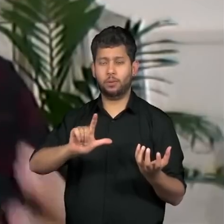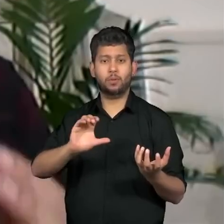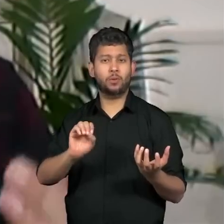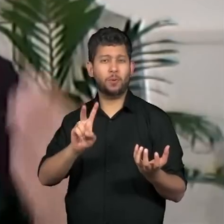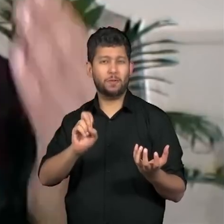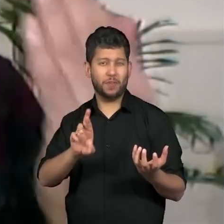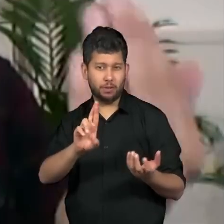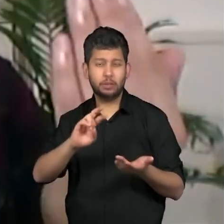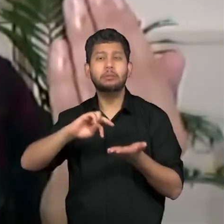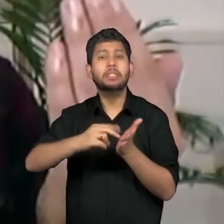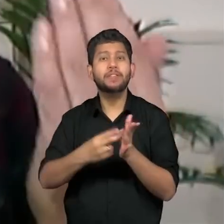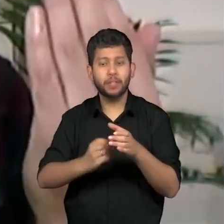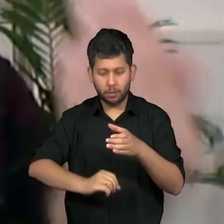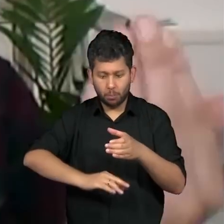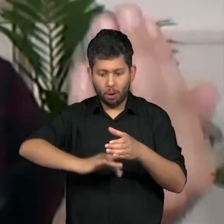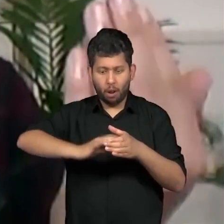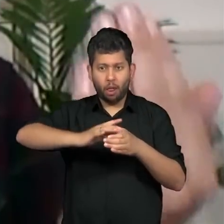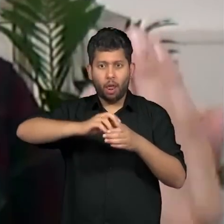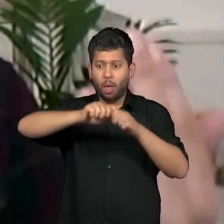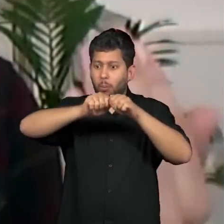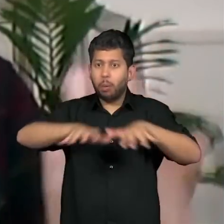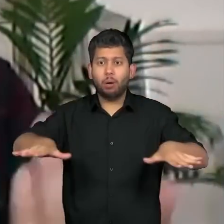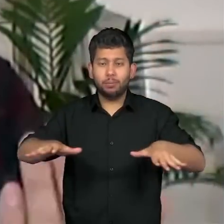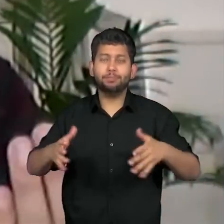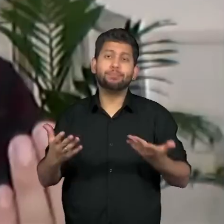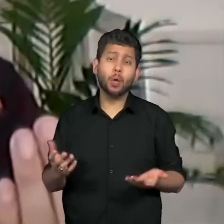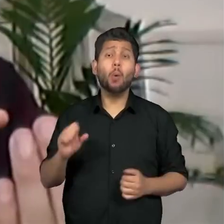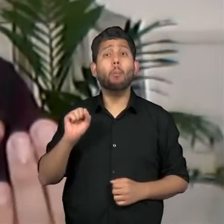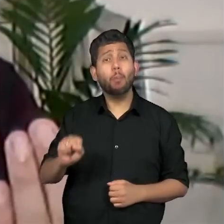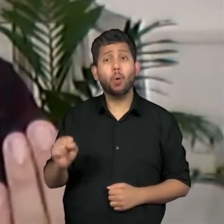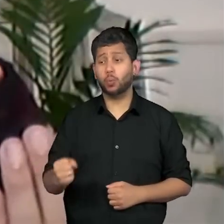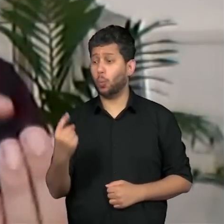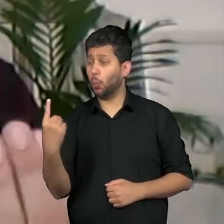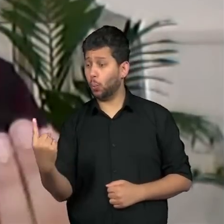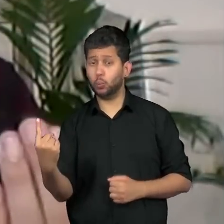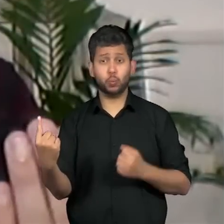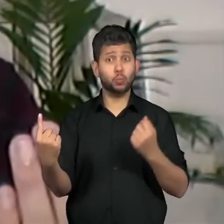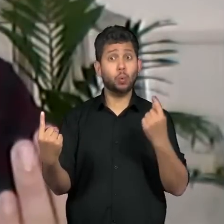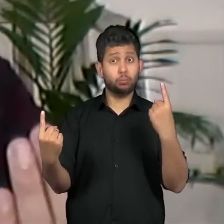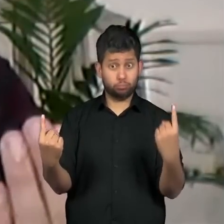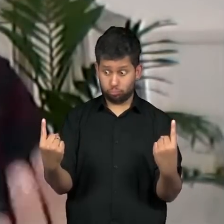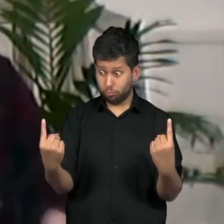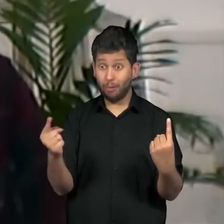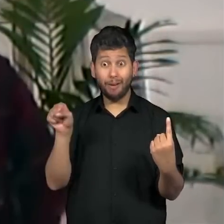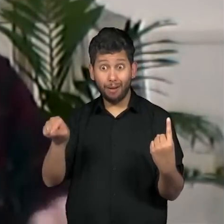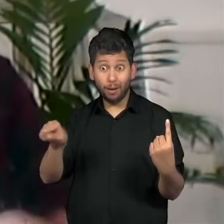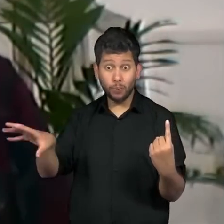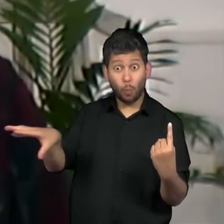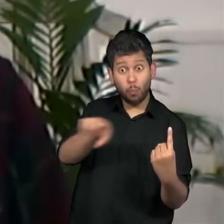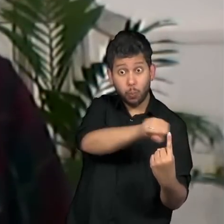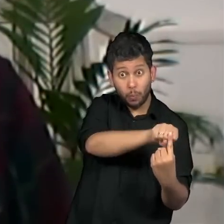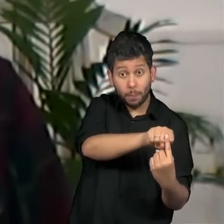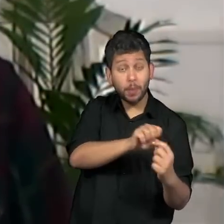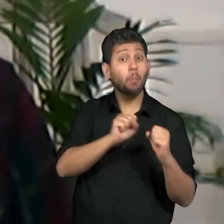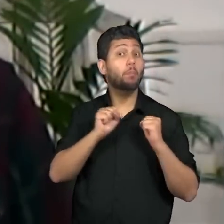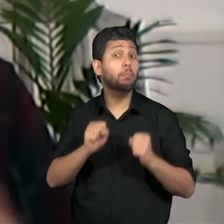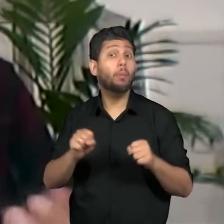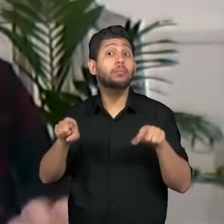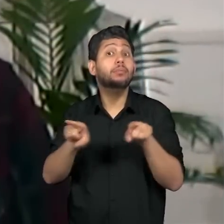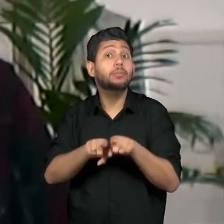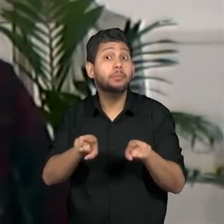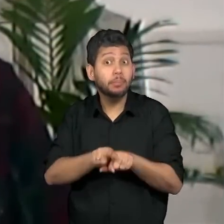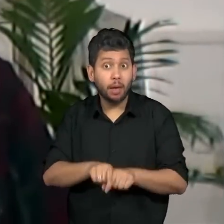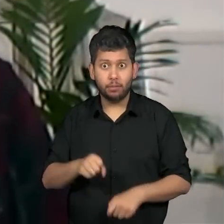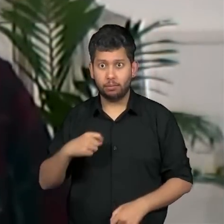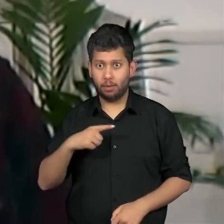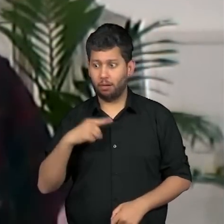pode envolver uma espécie A e uma espécie B, o patógeno sendo transmitido de A para B, mas ele também pode envolver uma